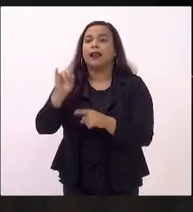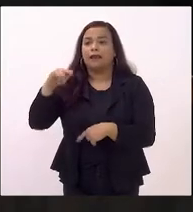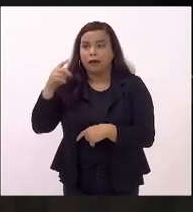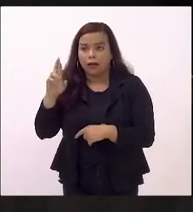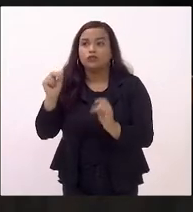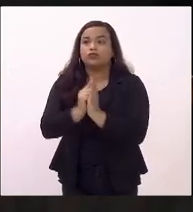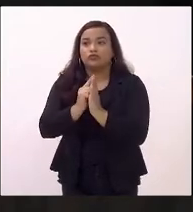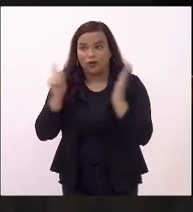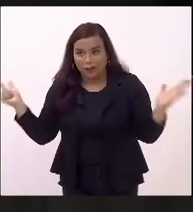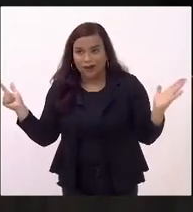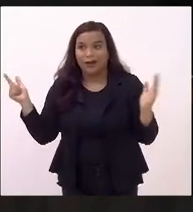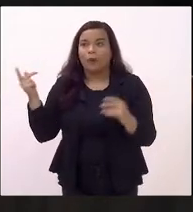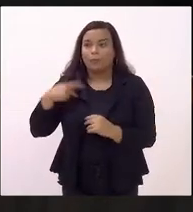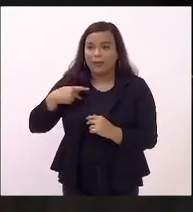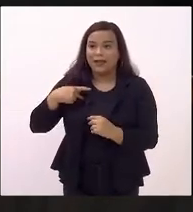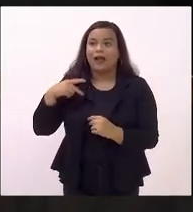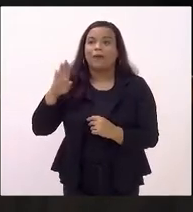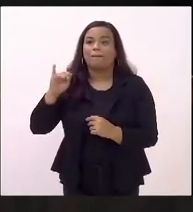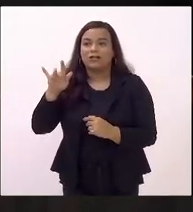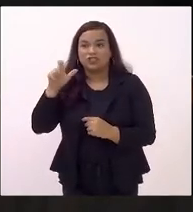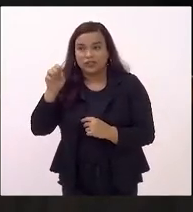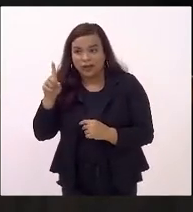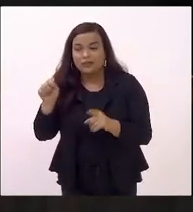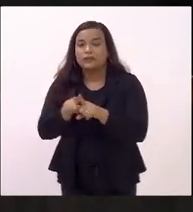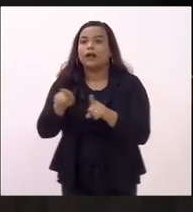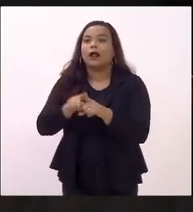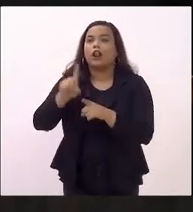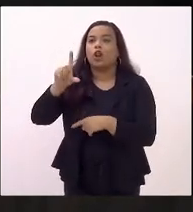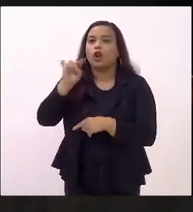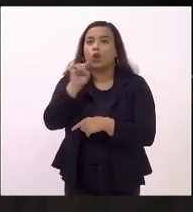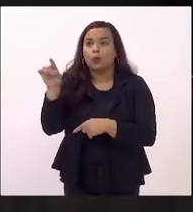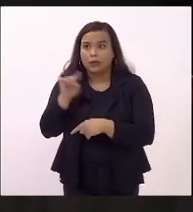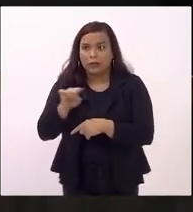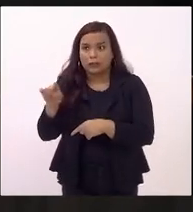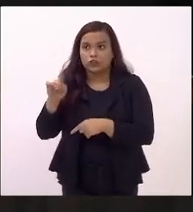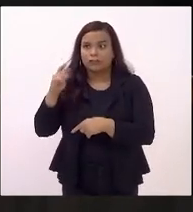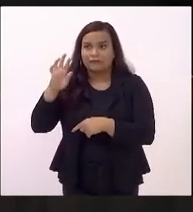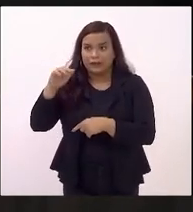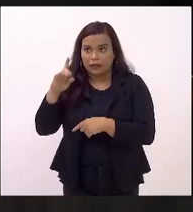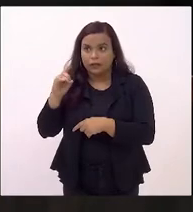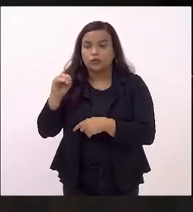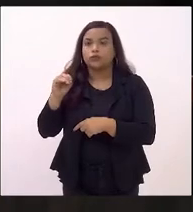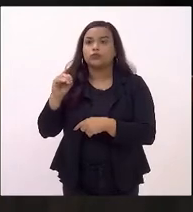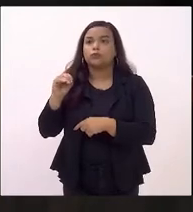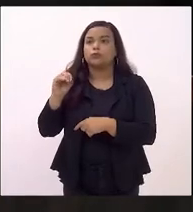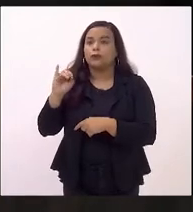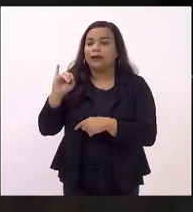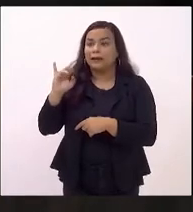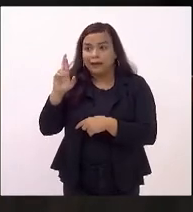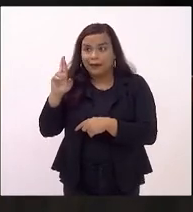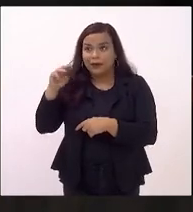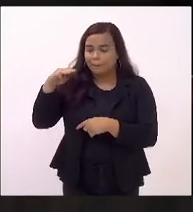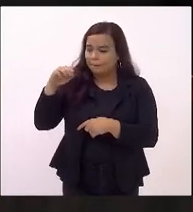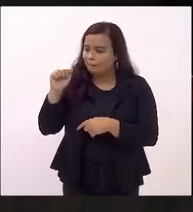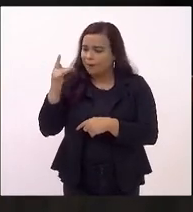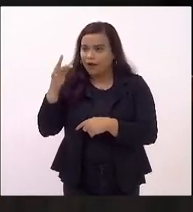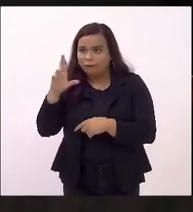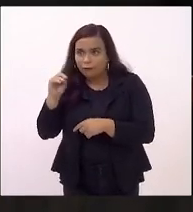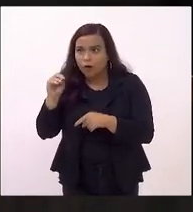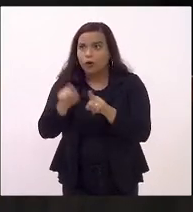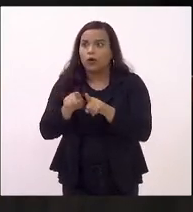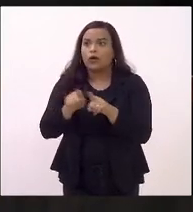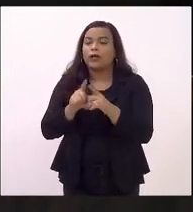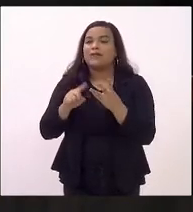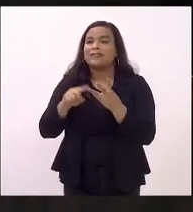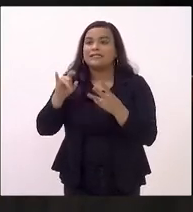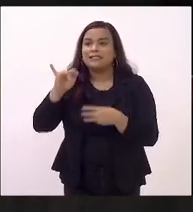Luiz Fernando da Silva, do IR Mafro. De Sérgio Luper, do Instituto